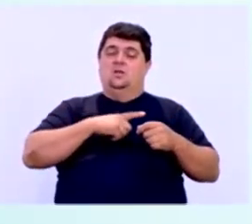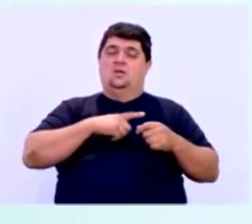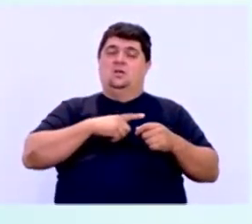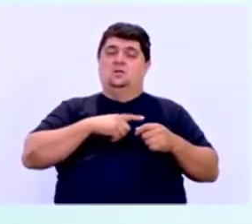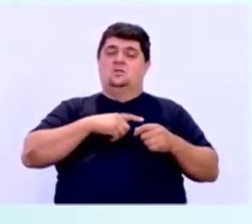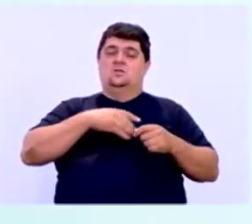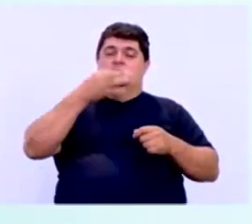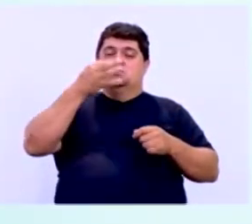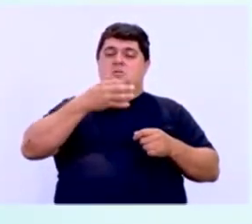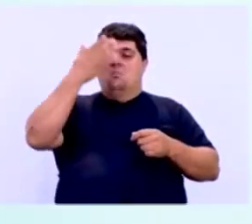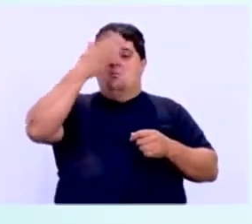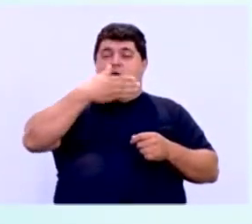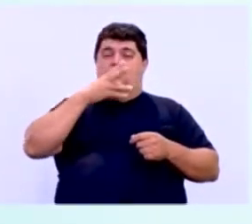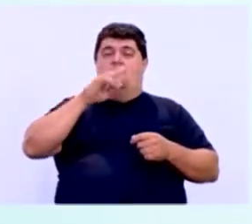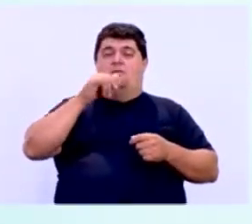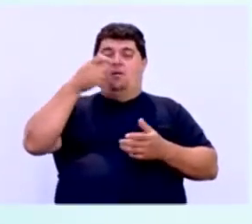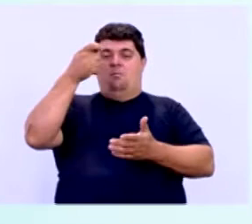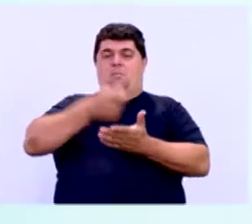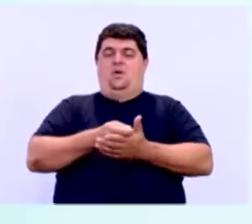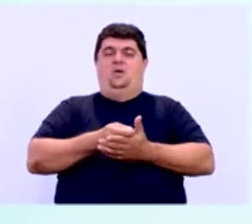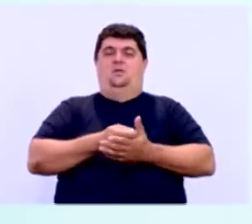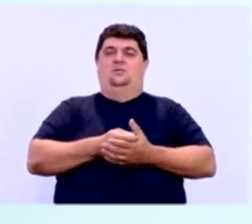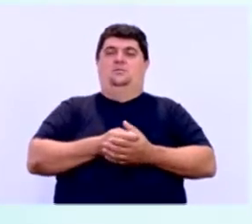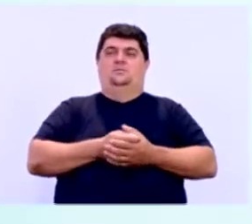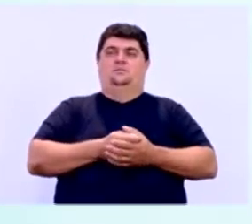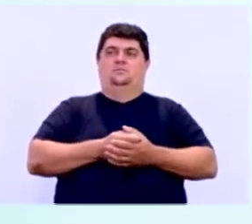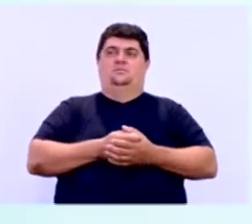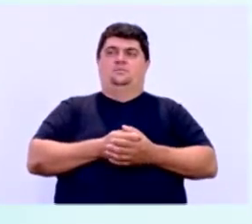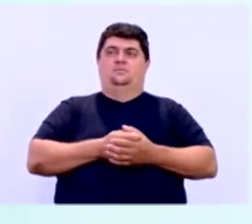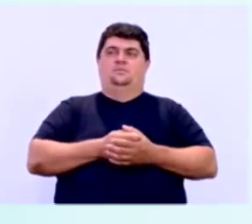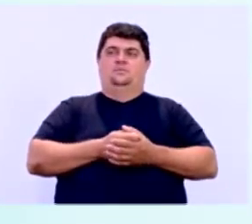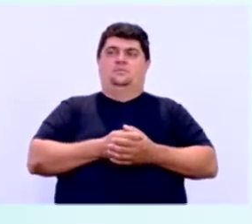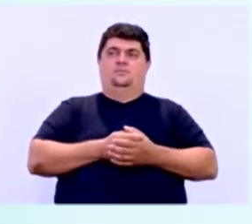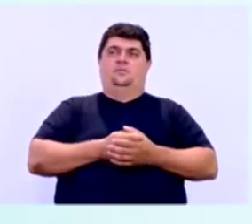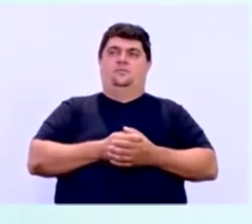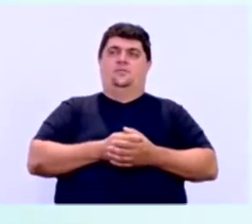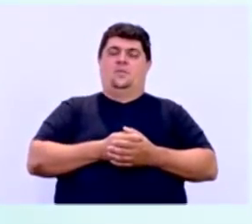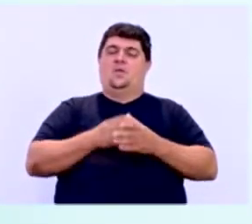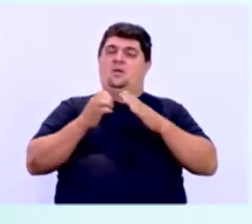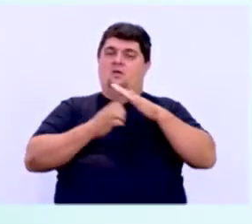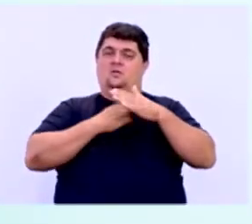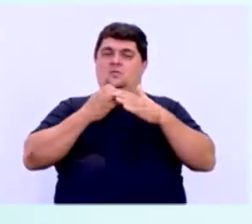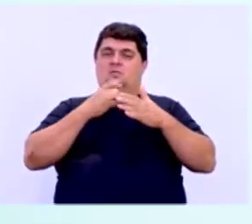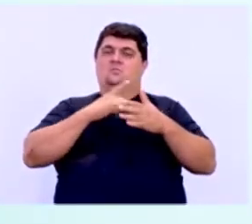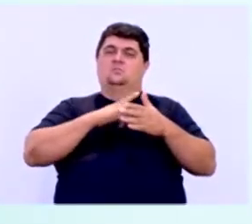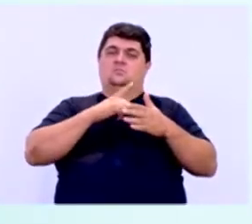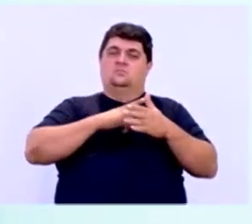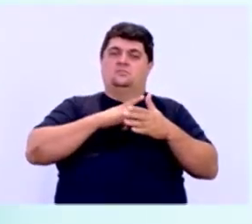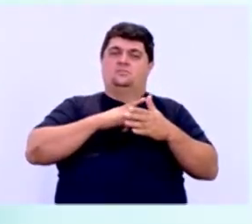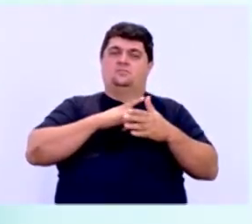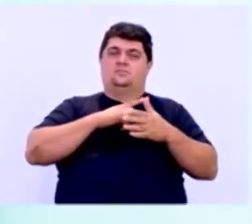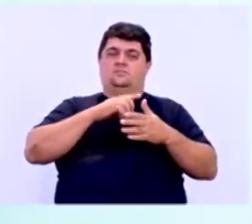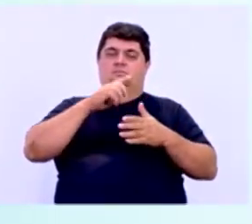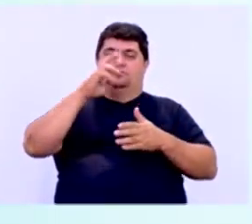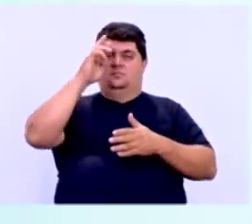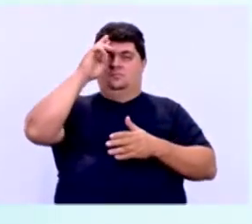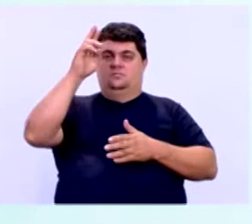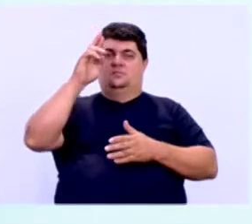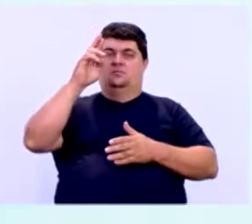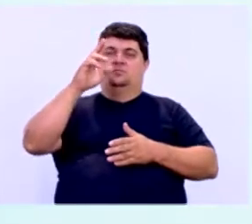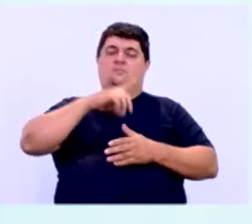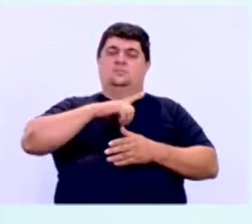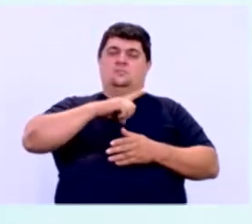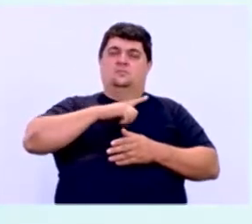garantias de pagamento desse financiamento, né? E aí os empresários acabam dando como garantia de